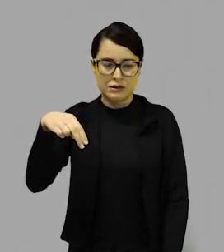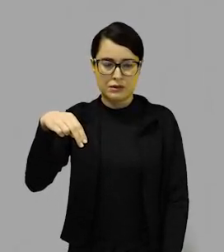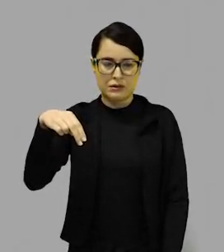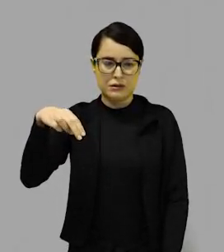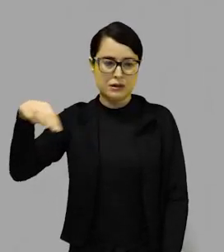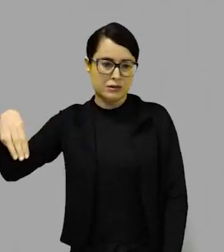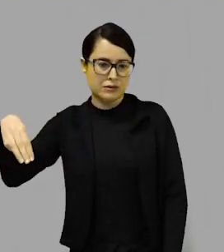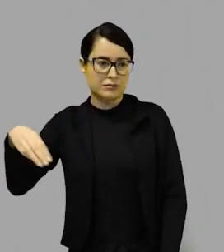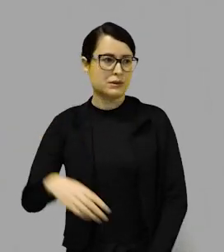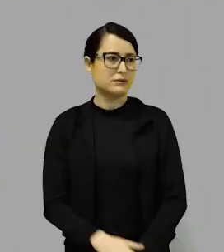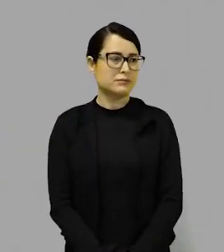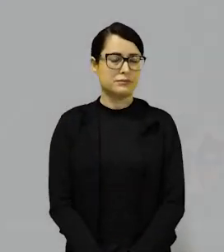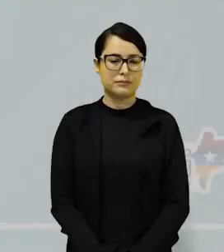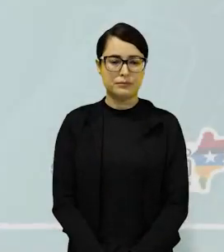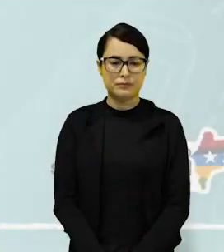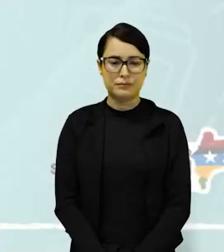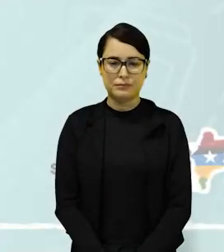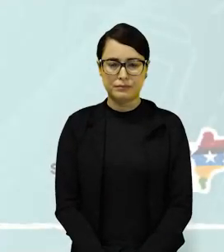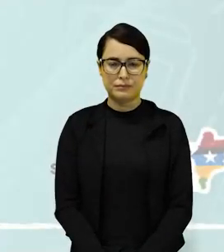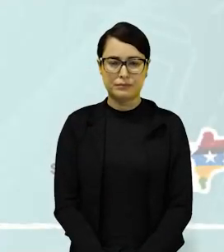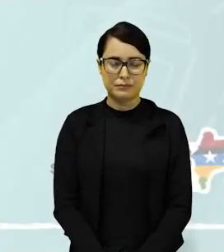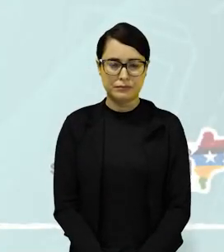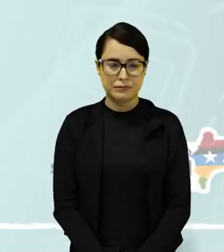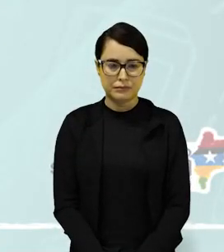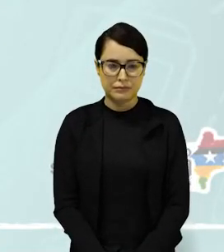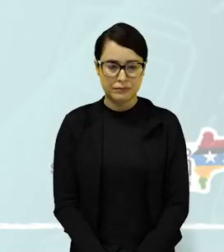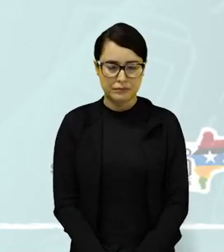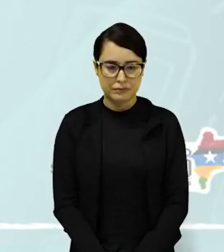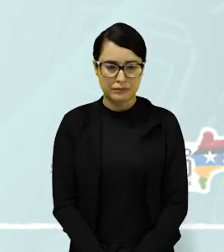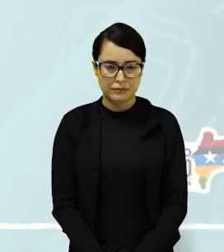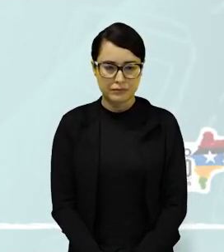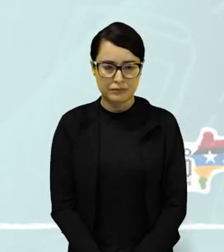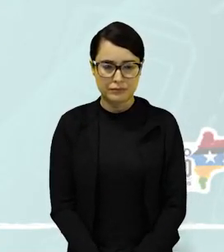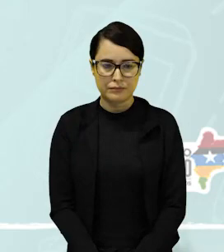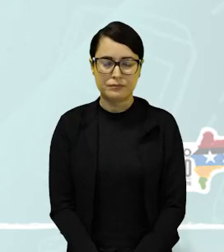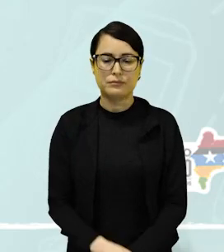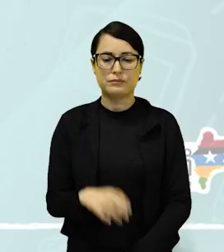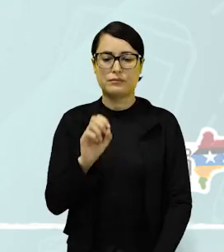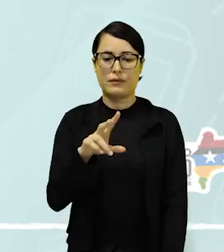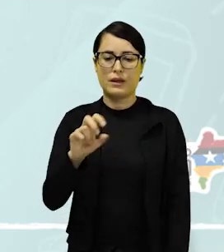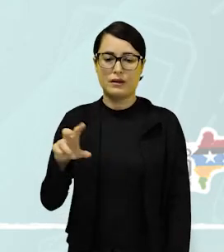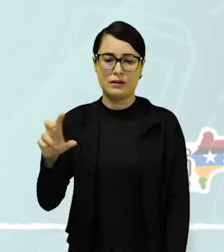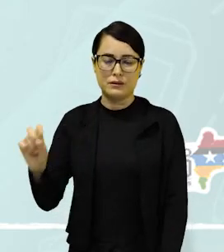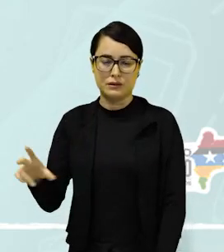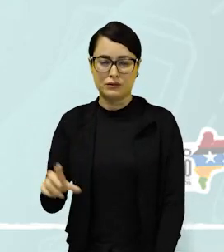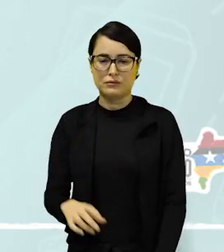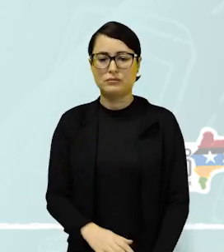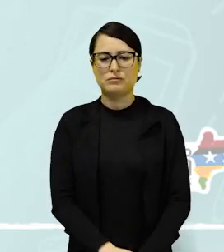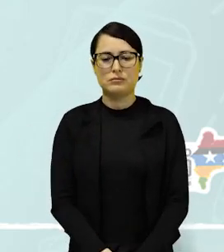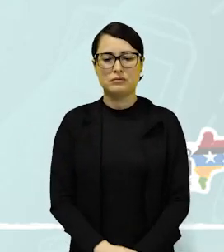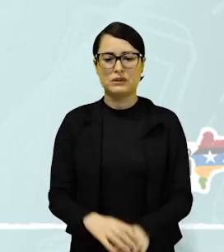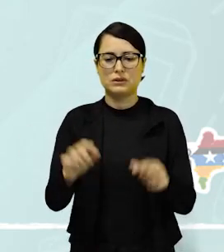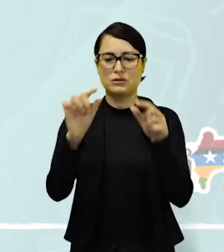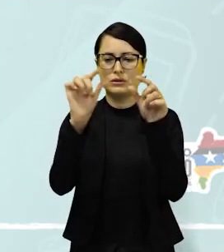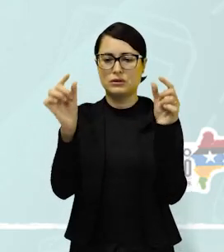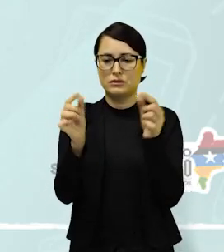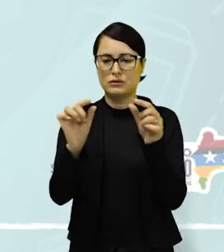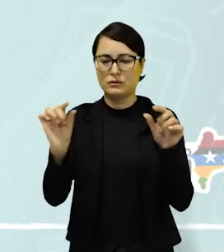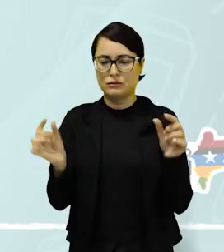muito pequenos. Gente, os vírus, eles são, eu não posso nem dizer que são organismos, né? Eles